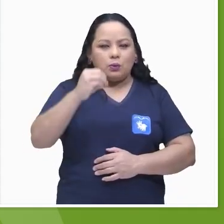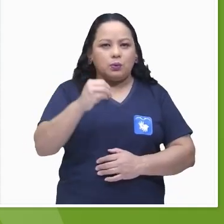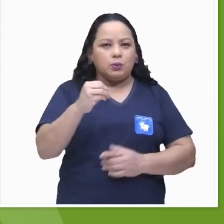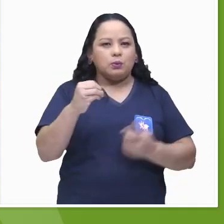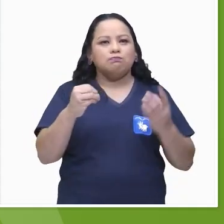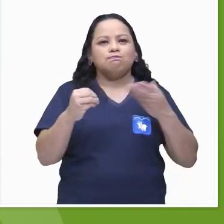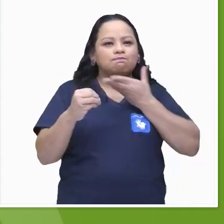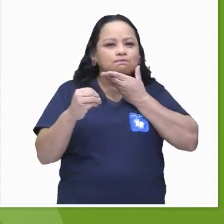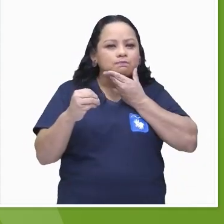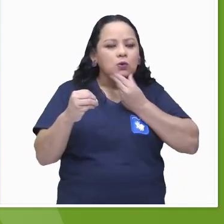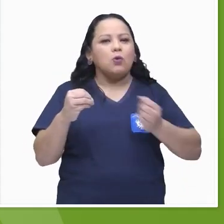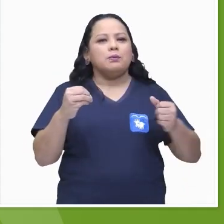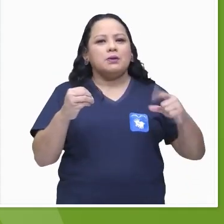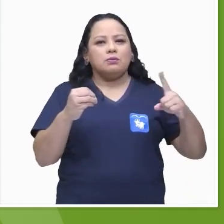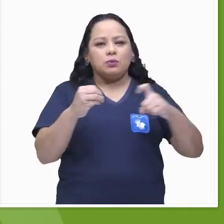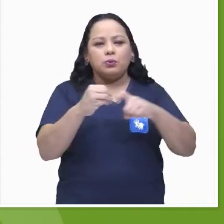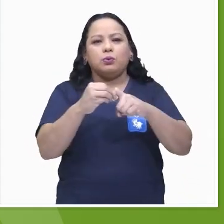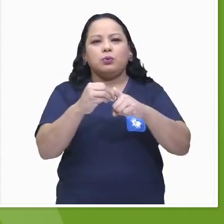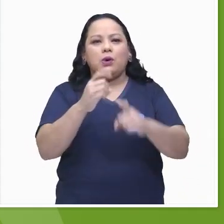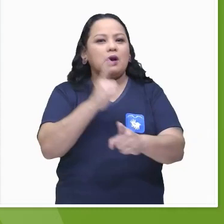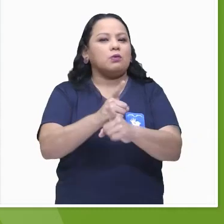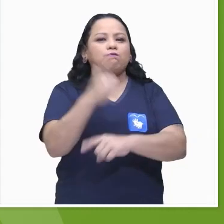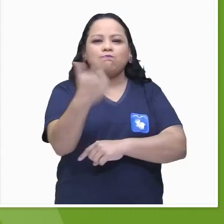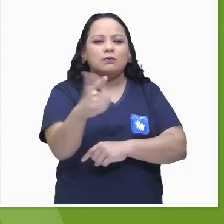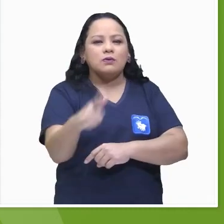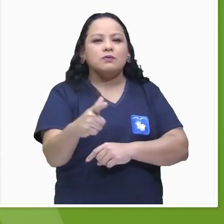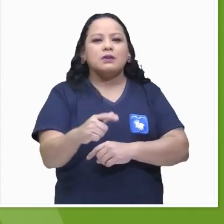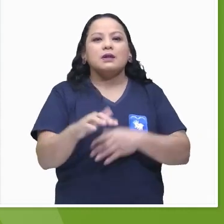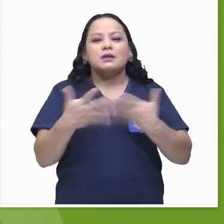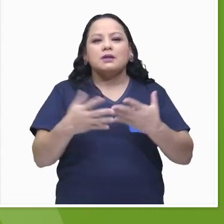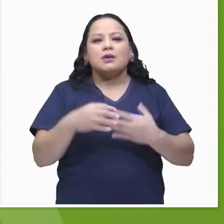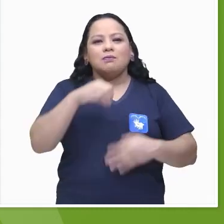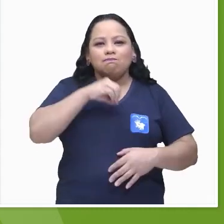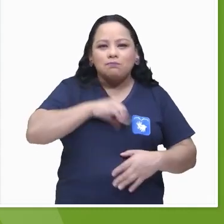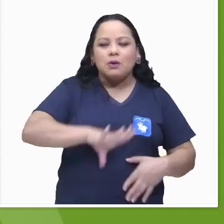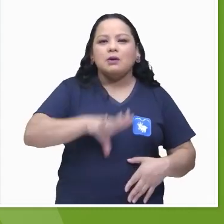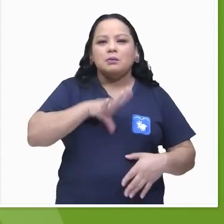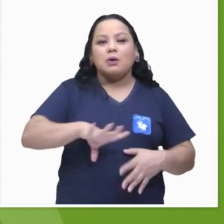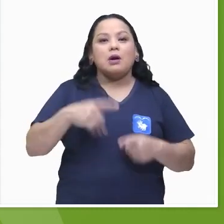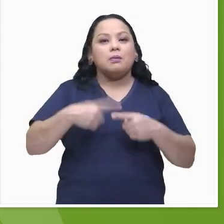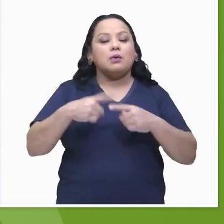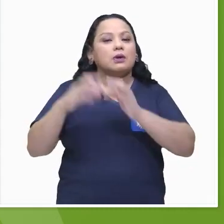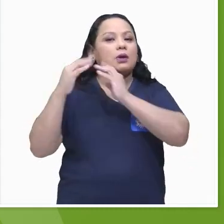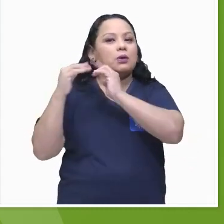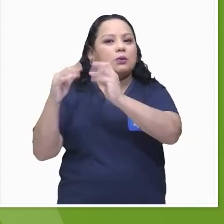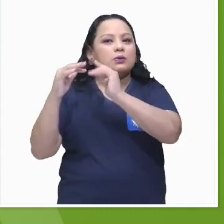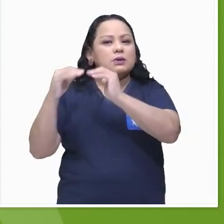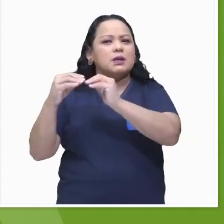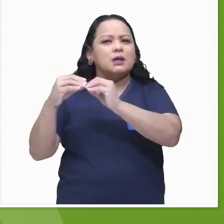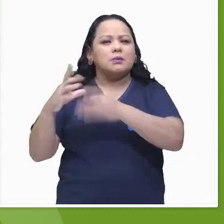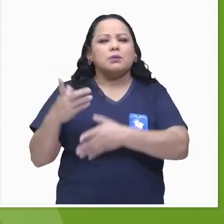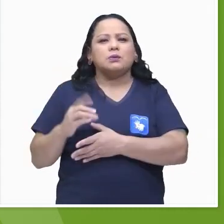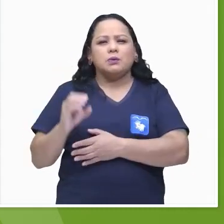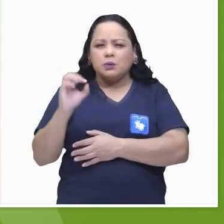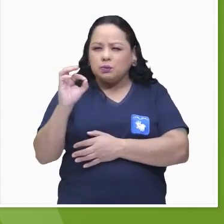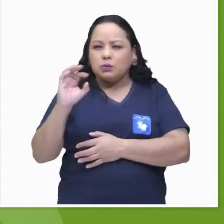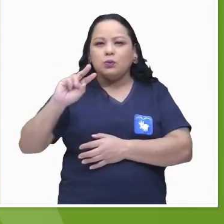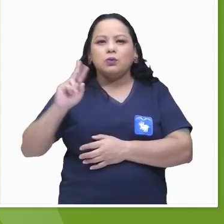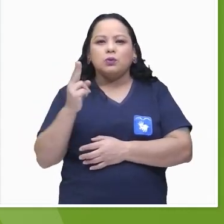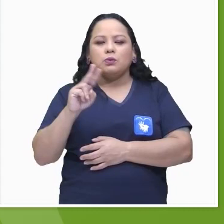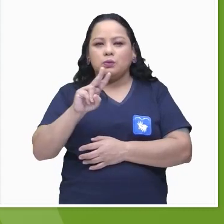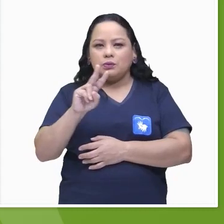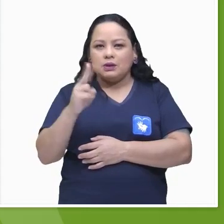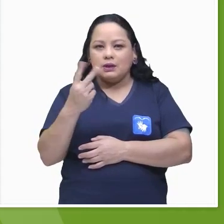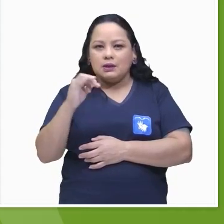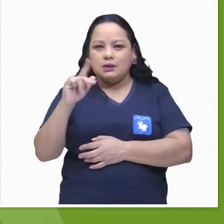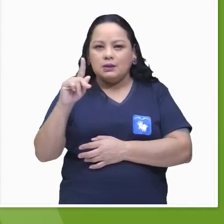Então, assim tem o início da puberdade, tá? Então, é a hipófise que manda, esse hormônio que manda começar ali o início